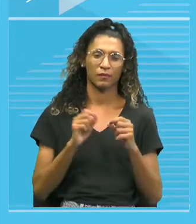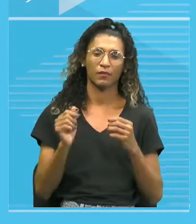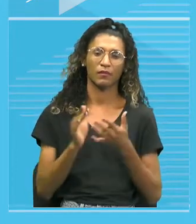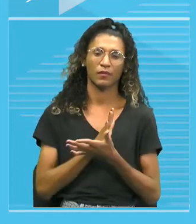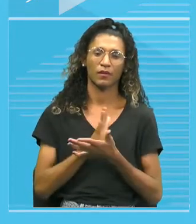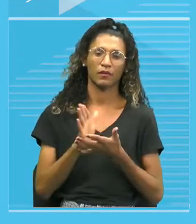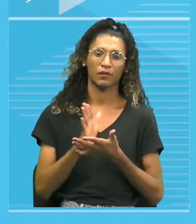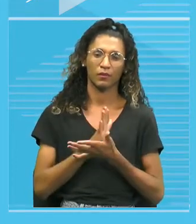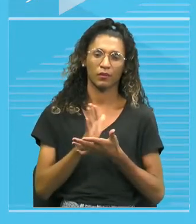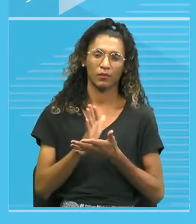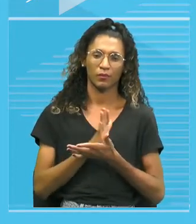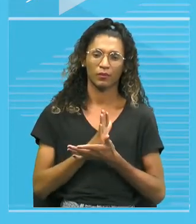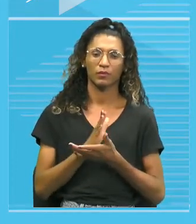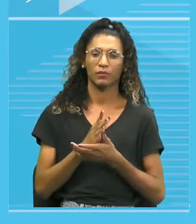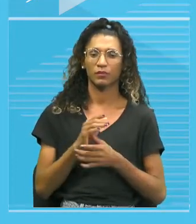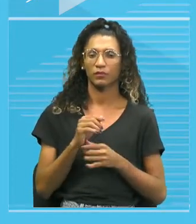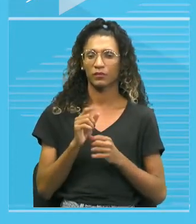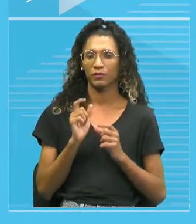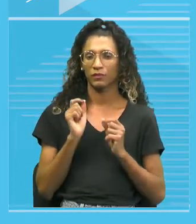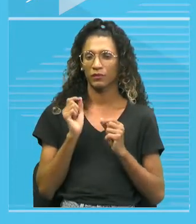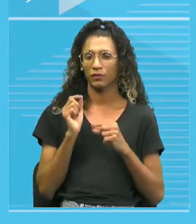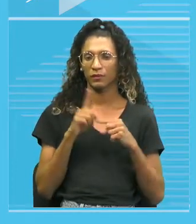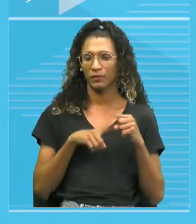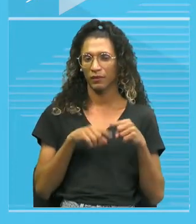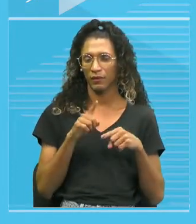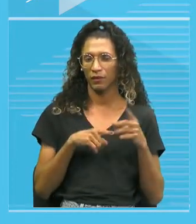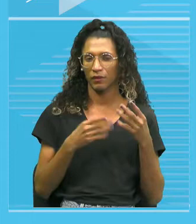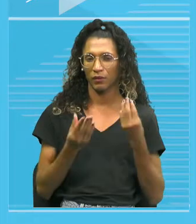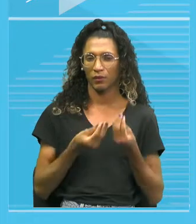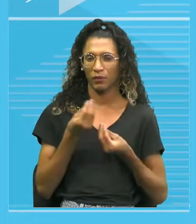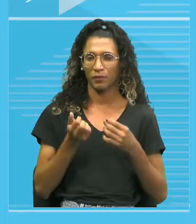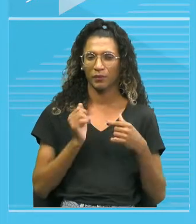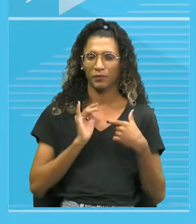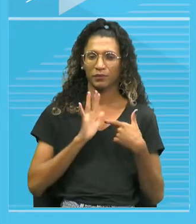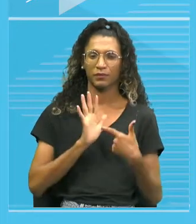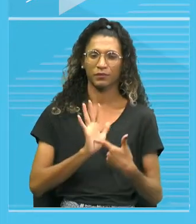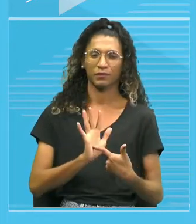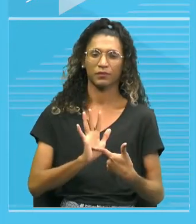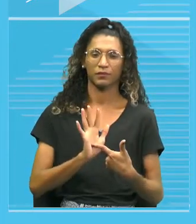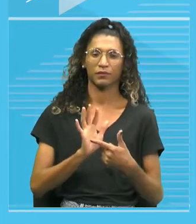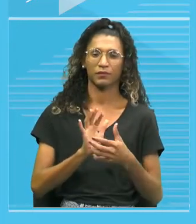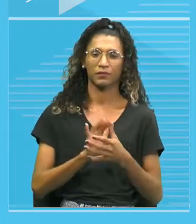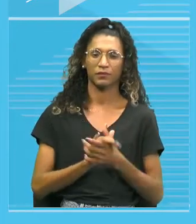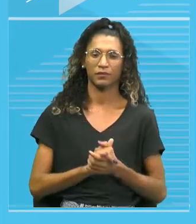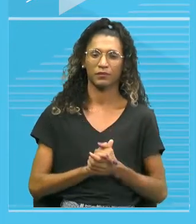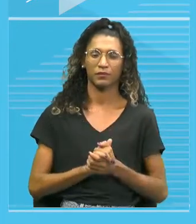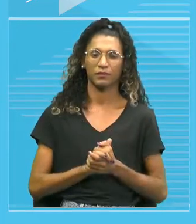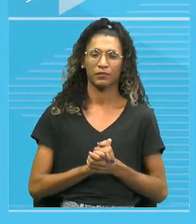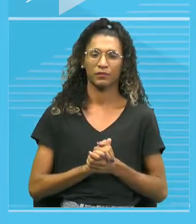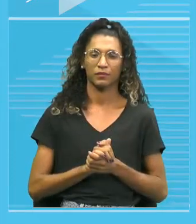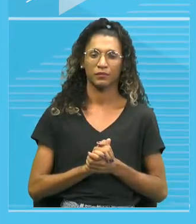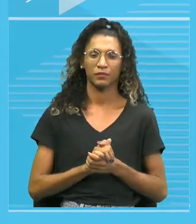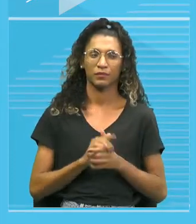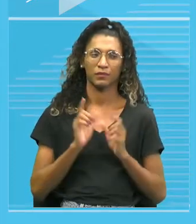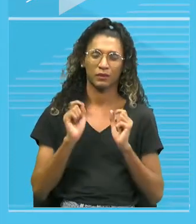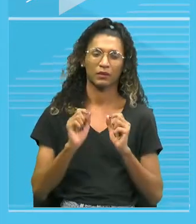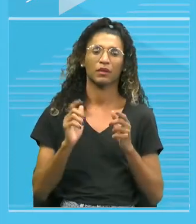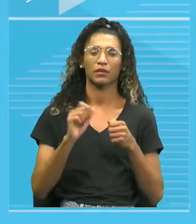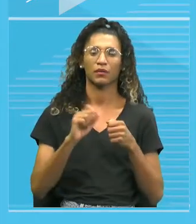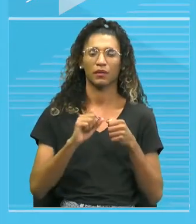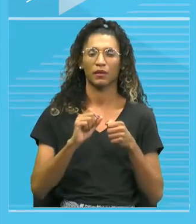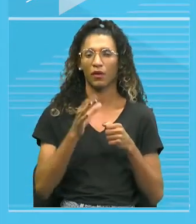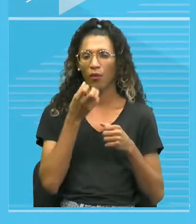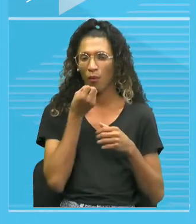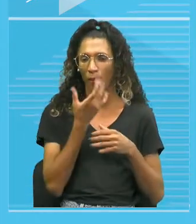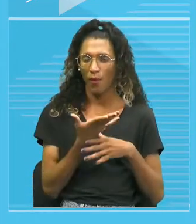mínimos, sabe, que te dão condições de fazer um bom